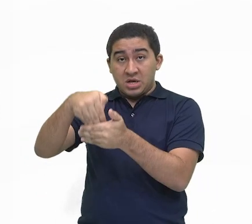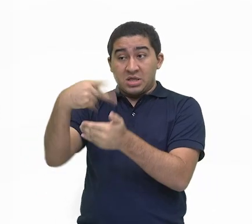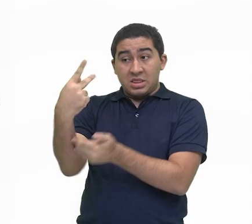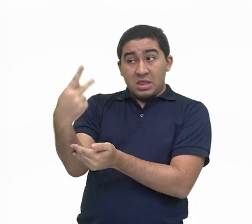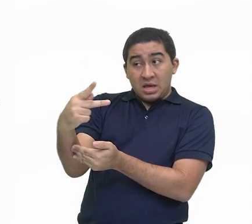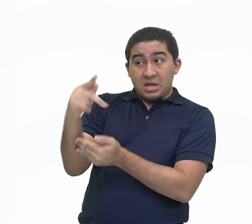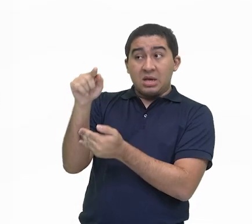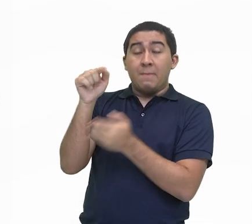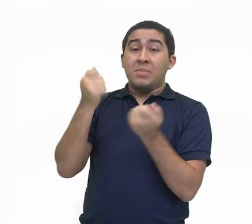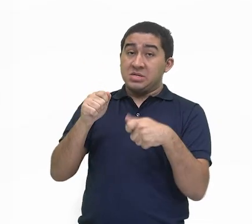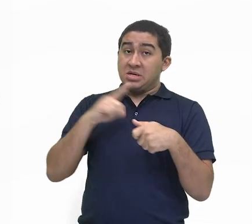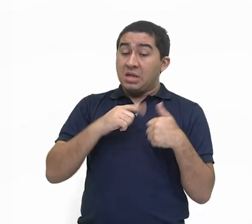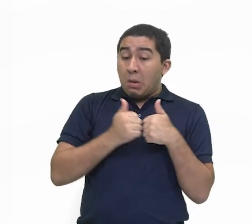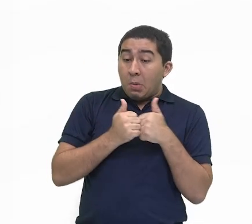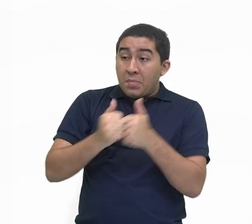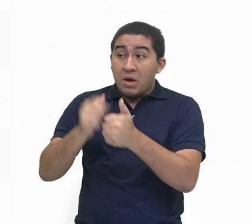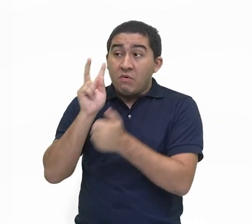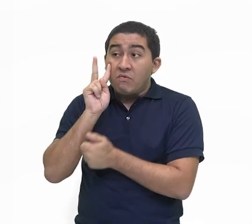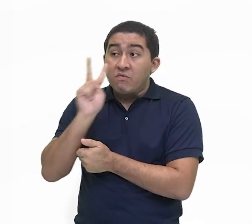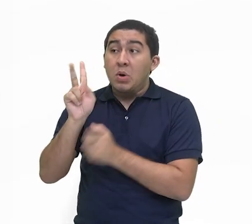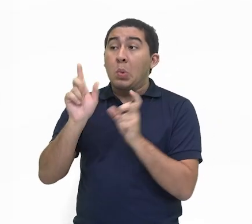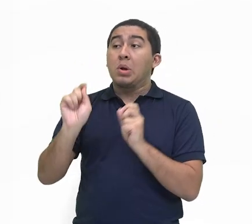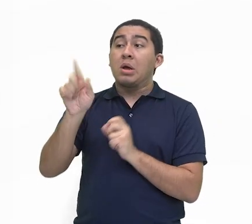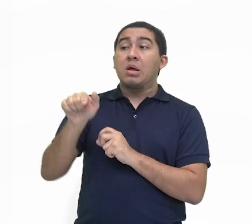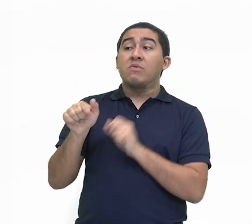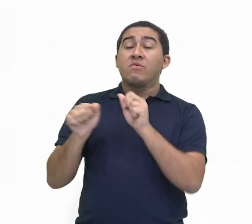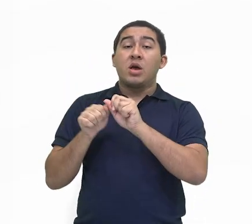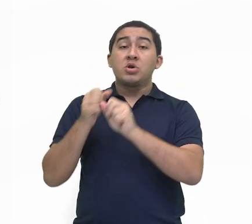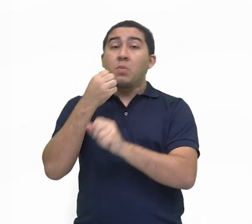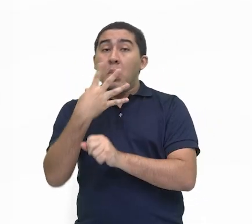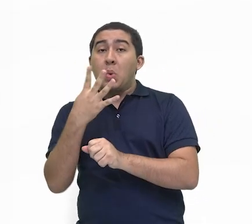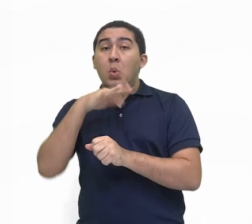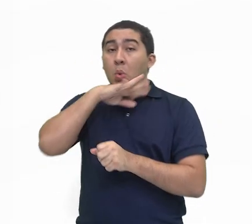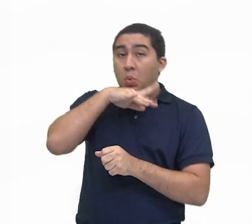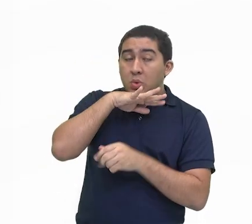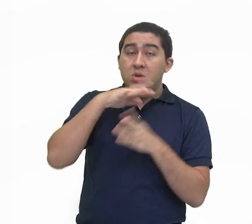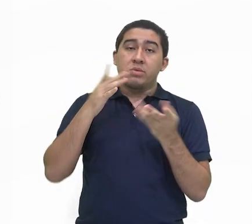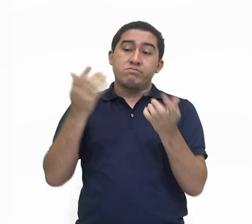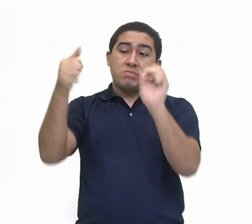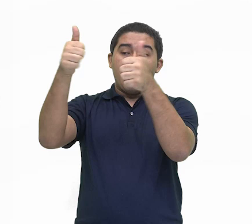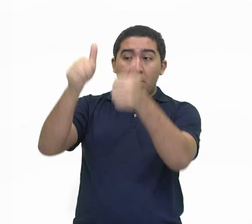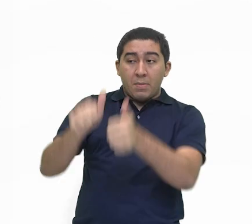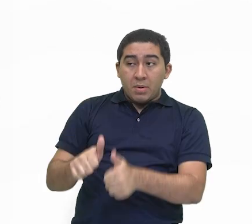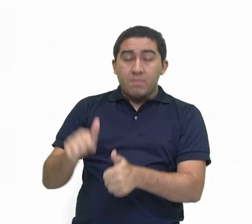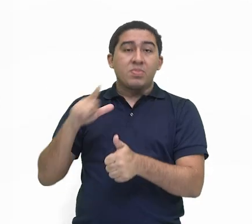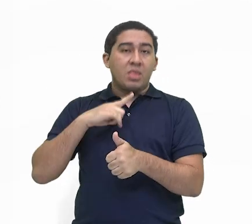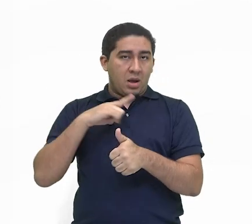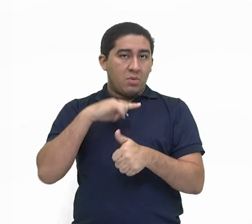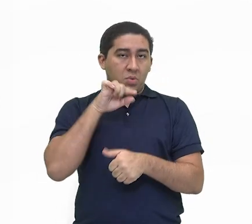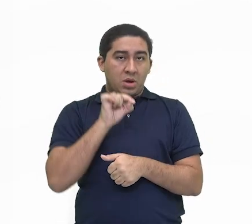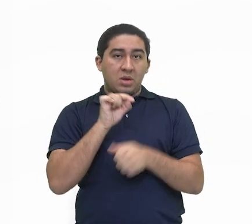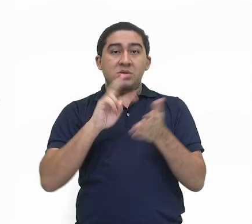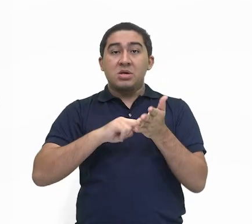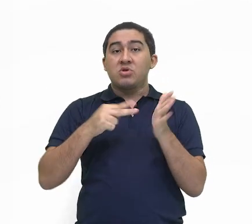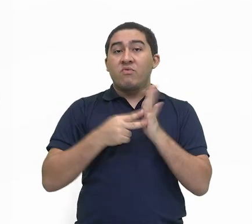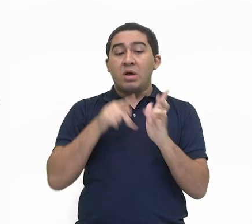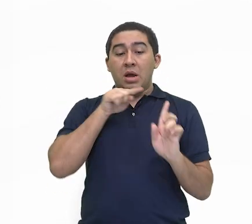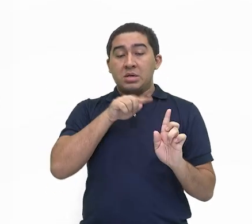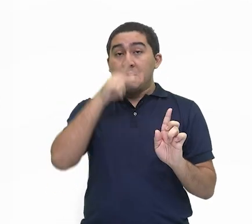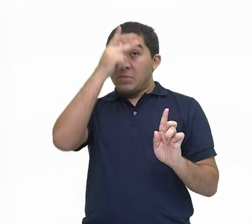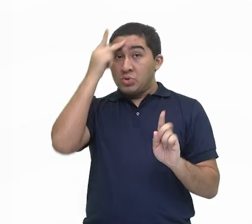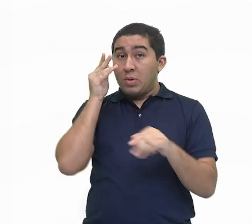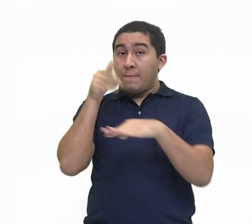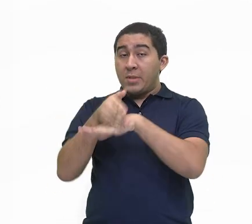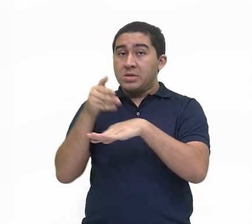fazendo lá, pelo bem comum. Né? E aí sim a gente vai ter essa questão da participação mais política, aí falando